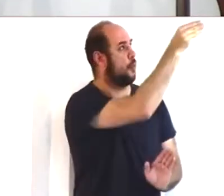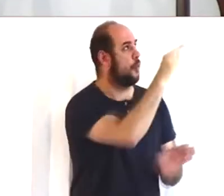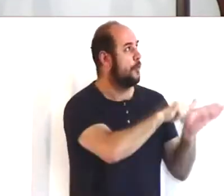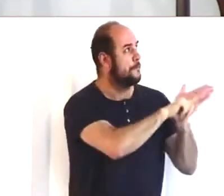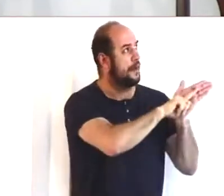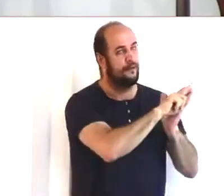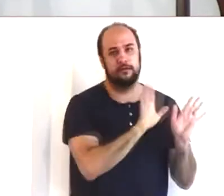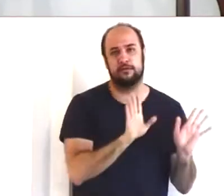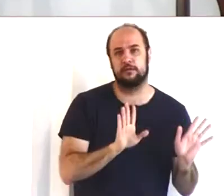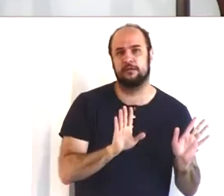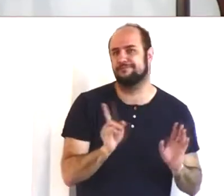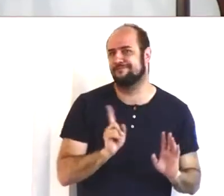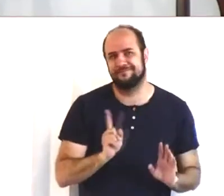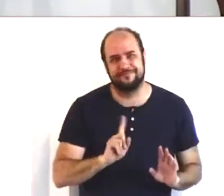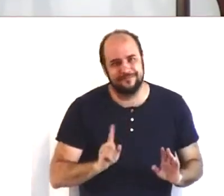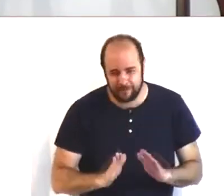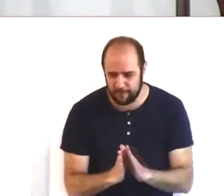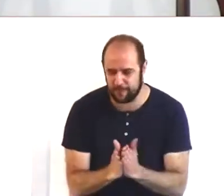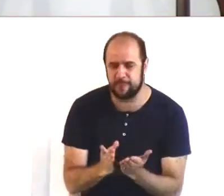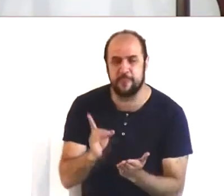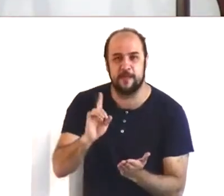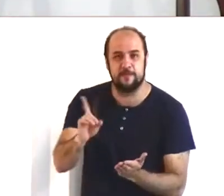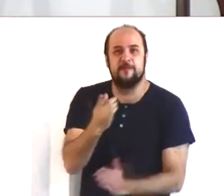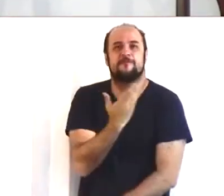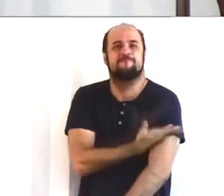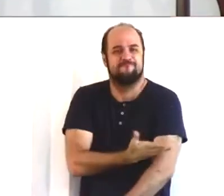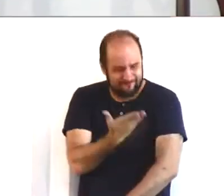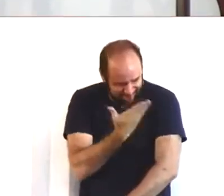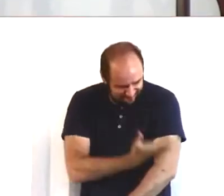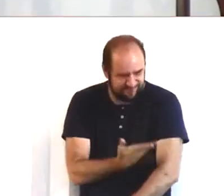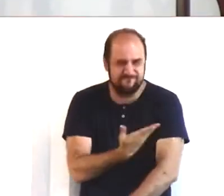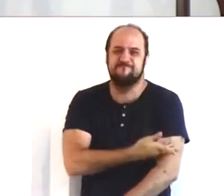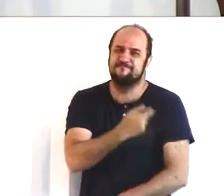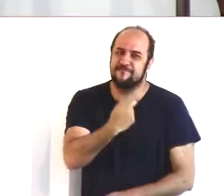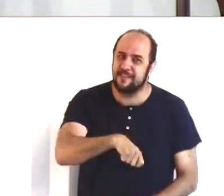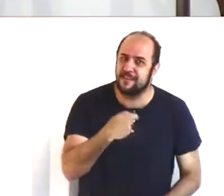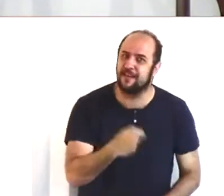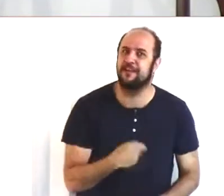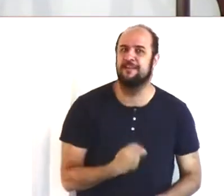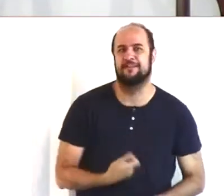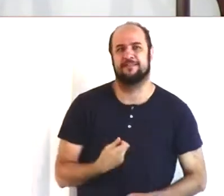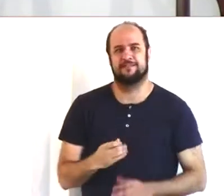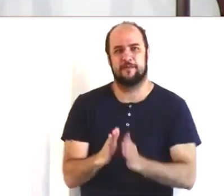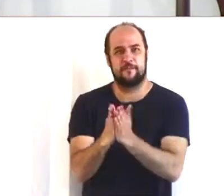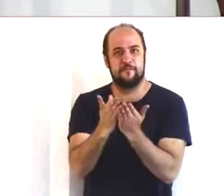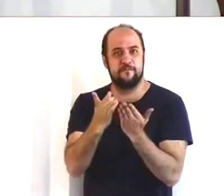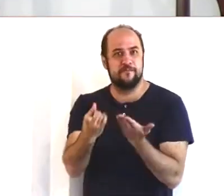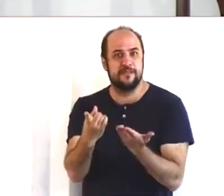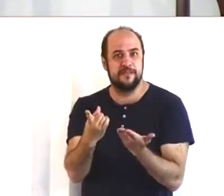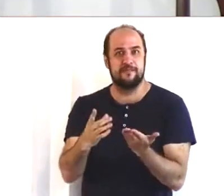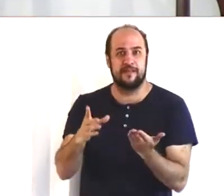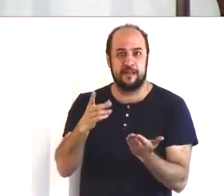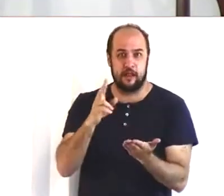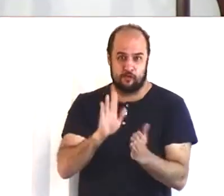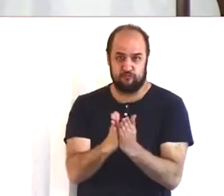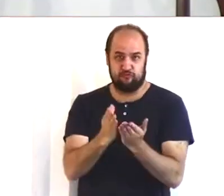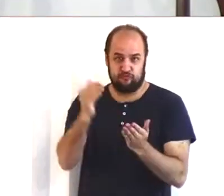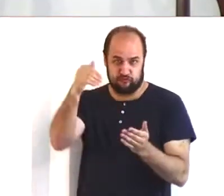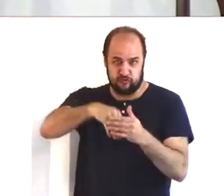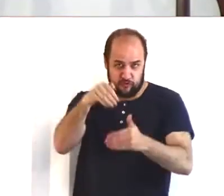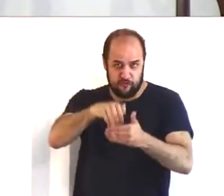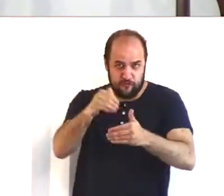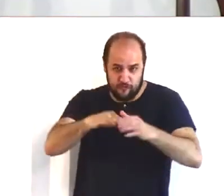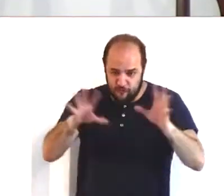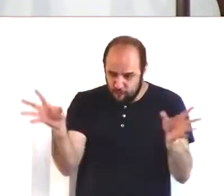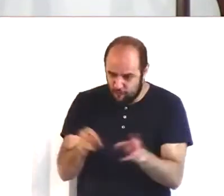a Bíblia é um livro de formação pessoal. A palavra de Deus, a Bíblia é um conjunto de livros que